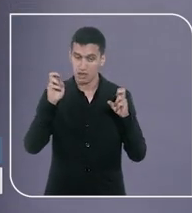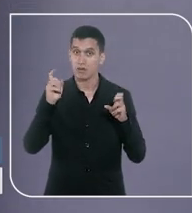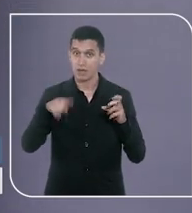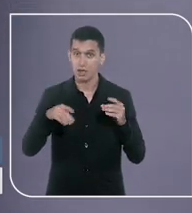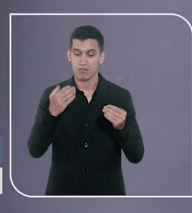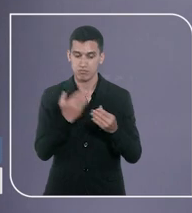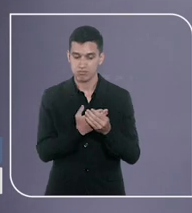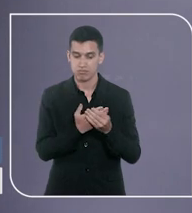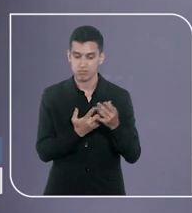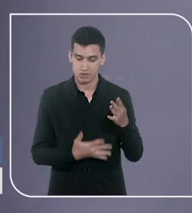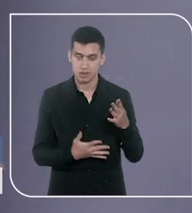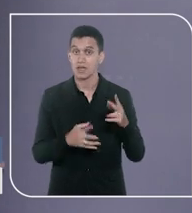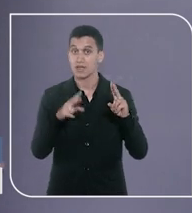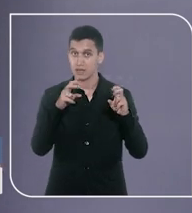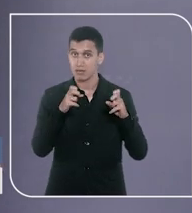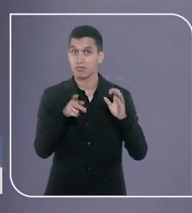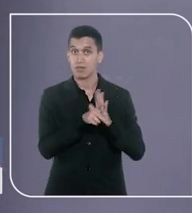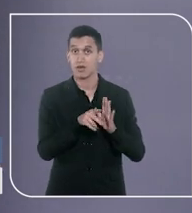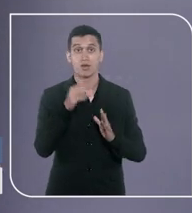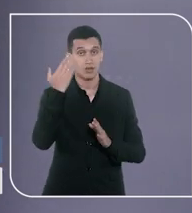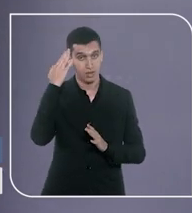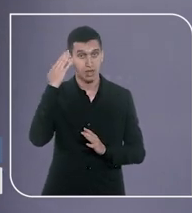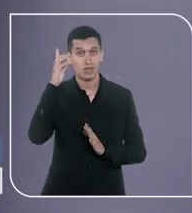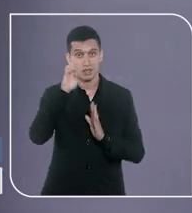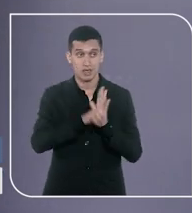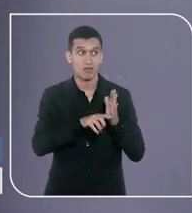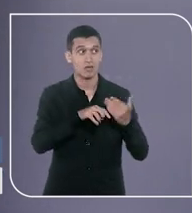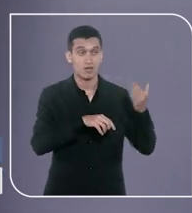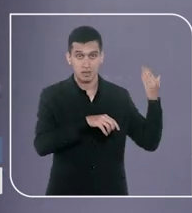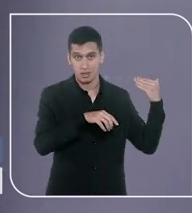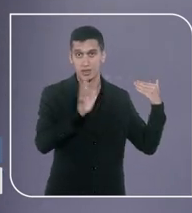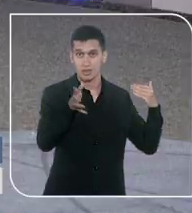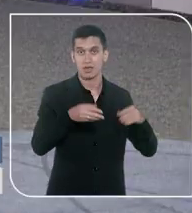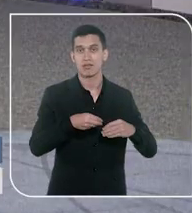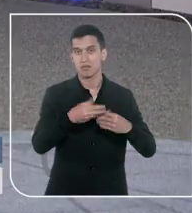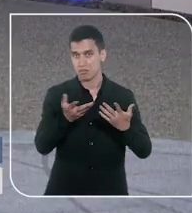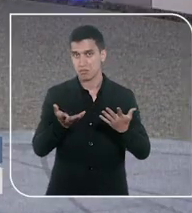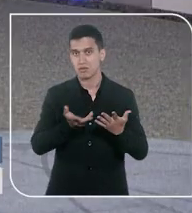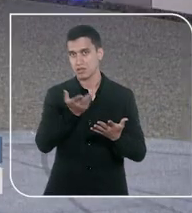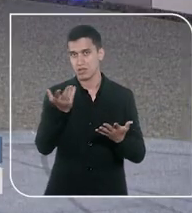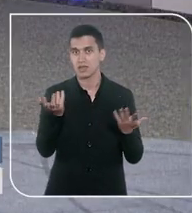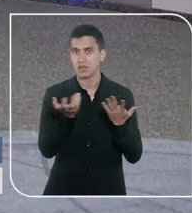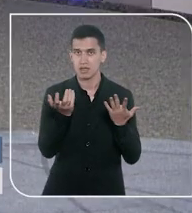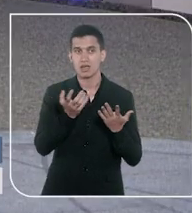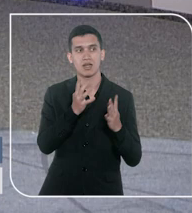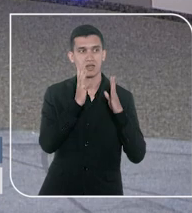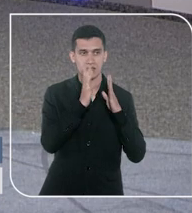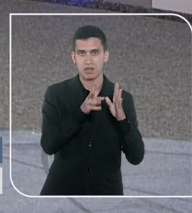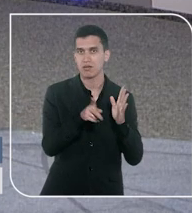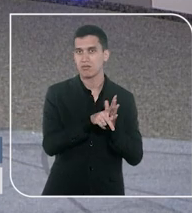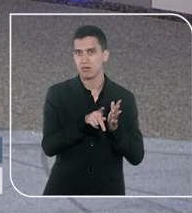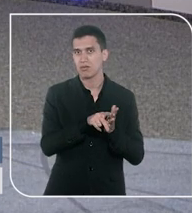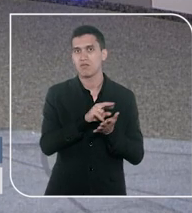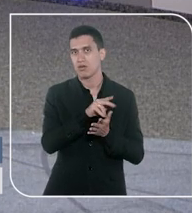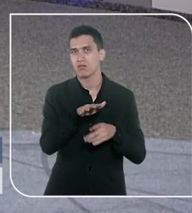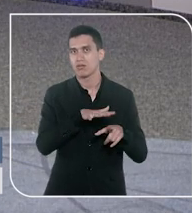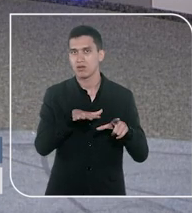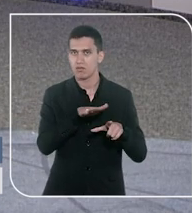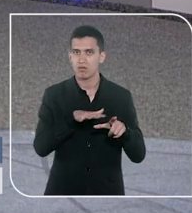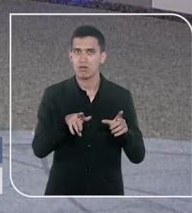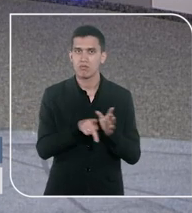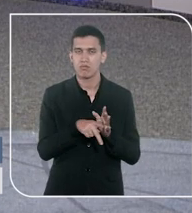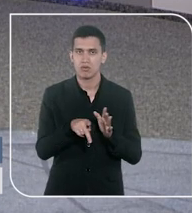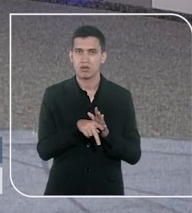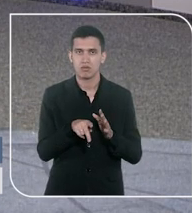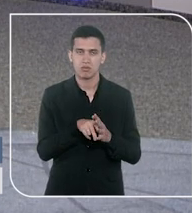mote da nossa discussão do Entender Direito passado, está disponível para quem quiser acompanhar esse programa nas plataformas de stream, de áudio e